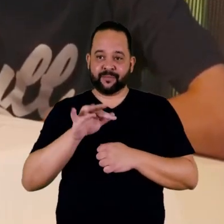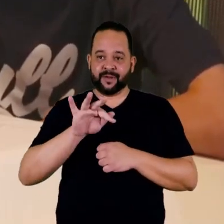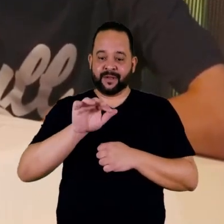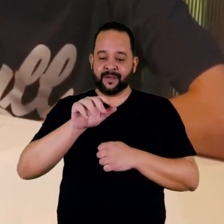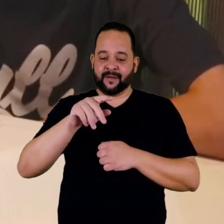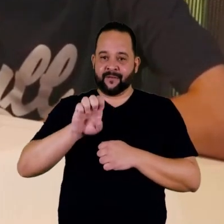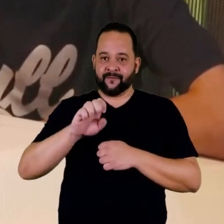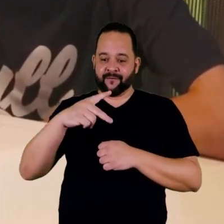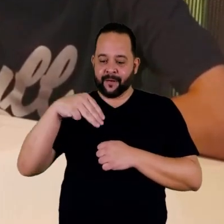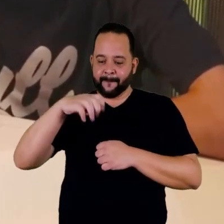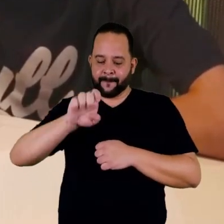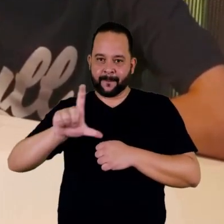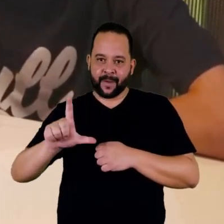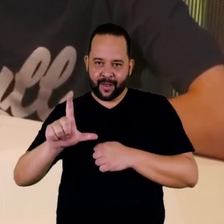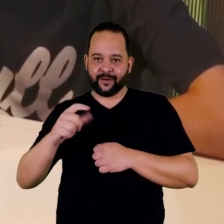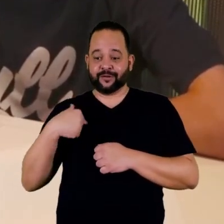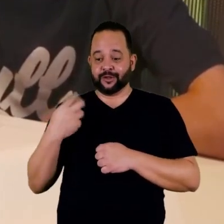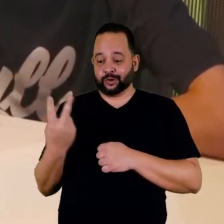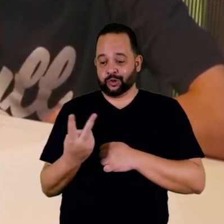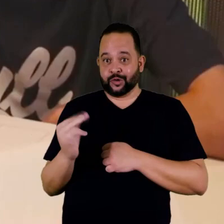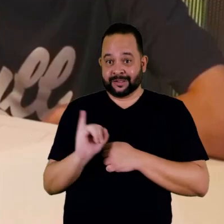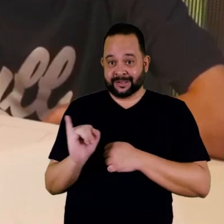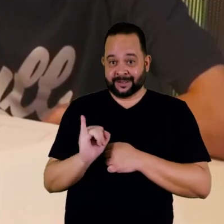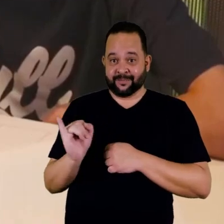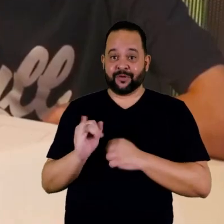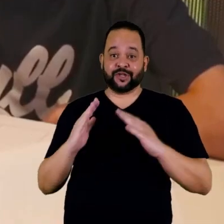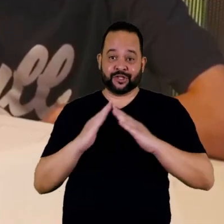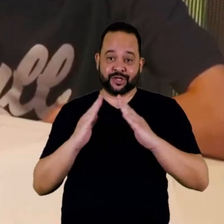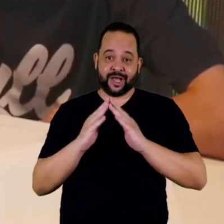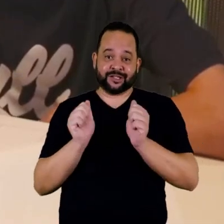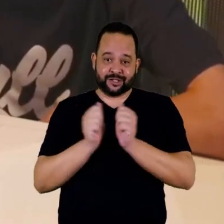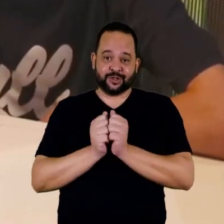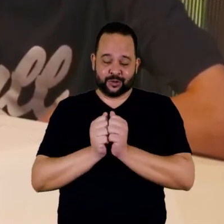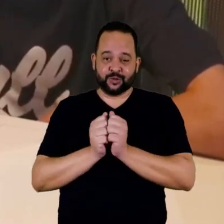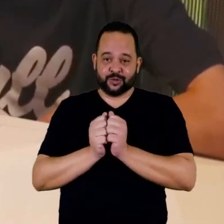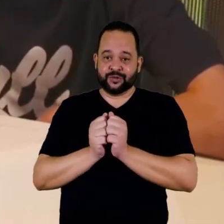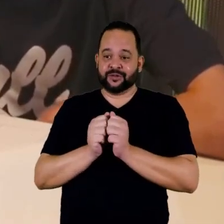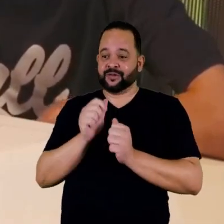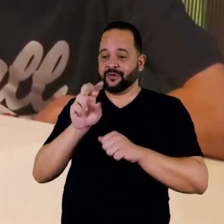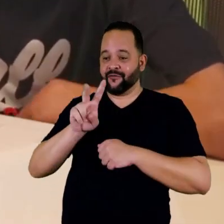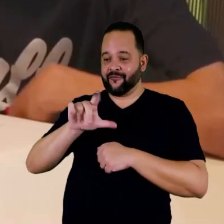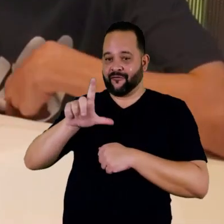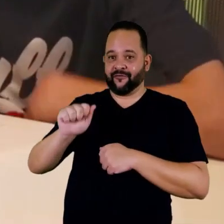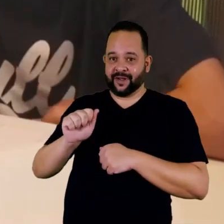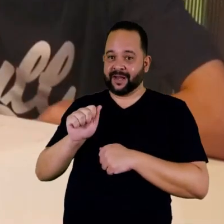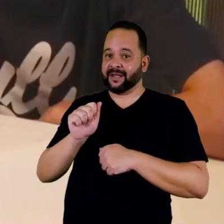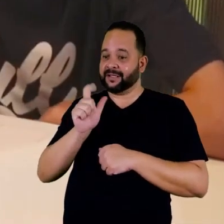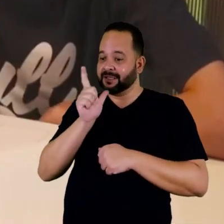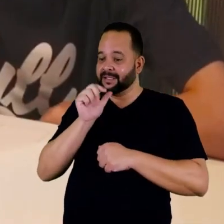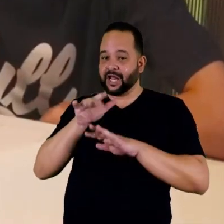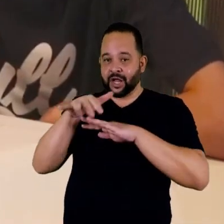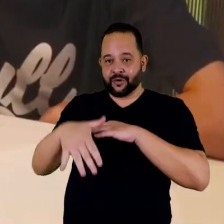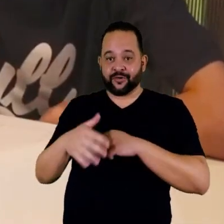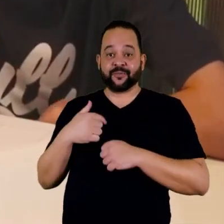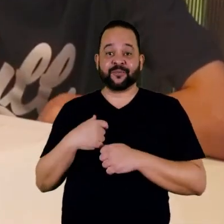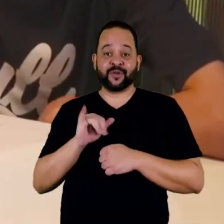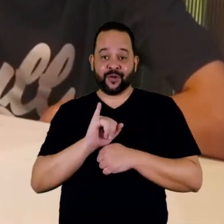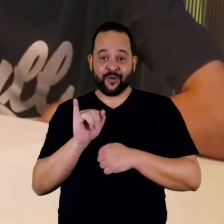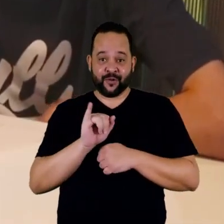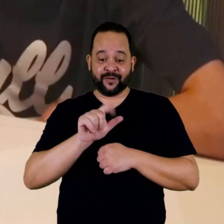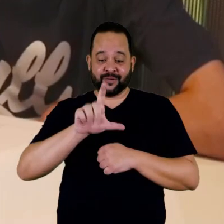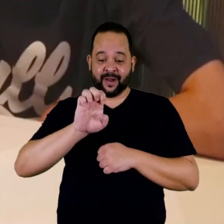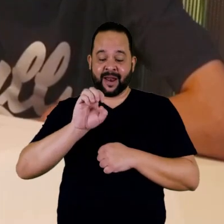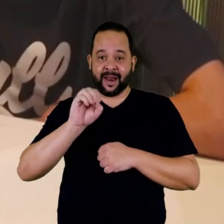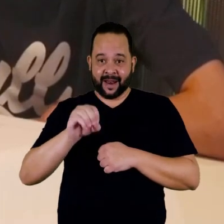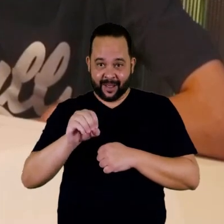F Mel Eu sou irmão da Keny e a gente mora junto em São Paulo na Vila Nova ceria Oi gente eu sou Leonardo ou Léo né